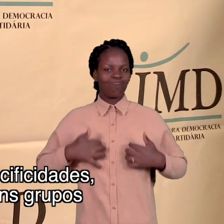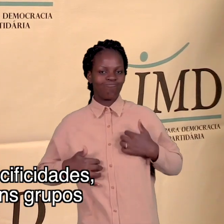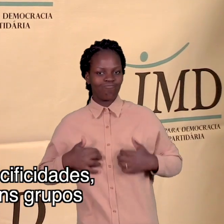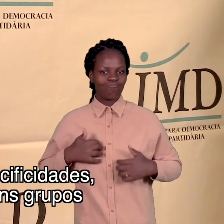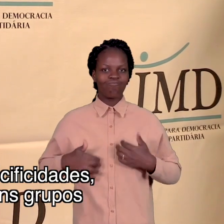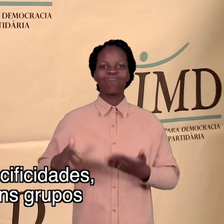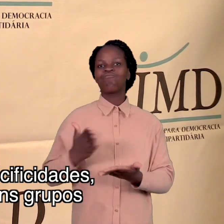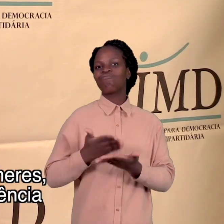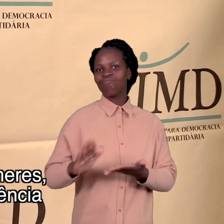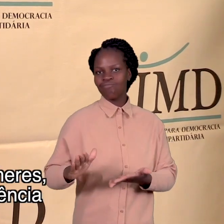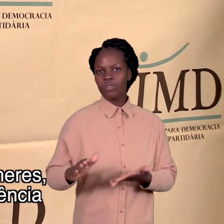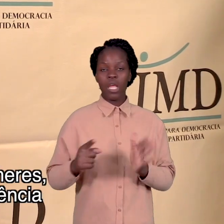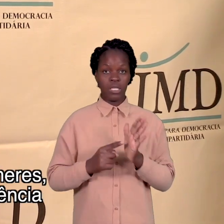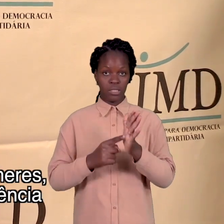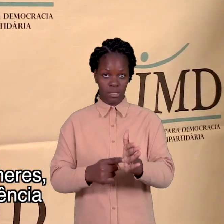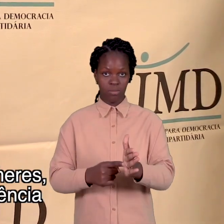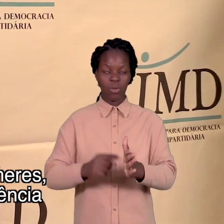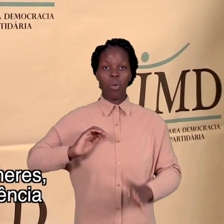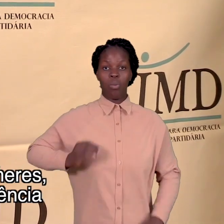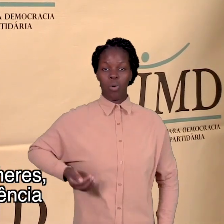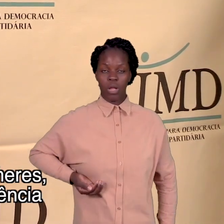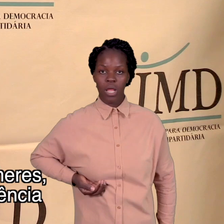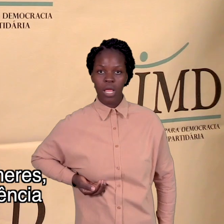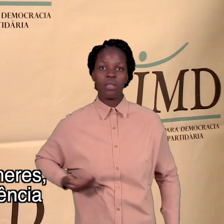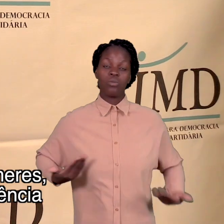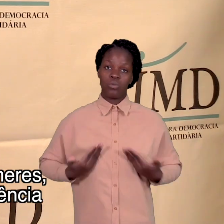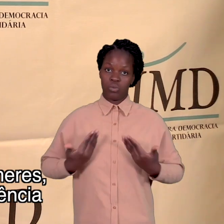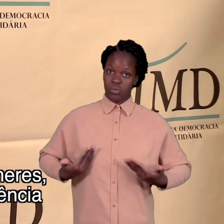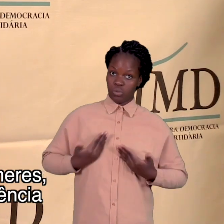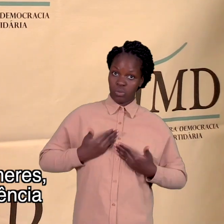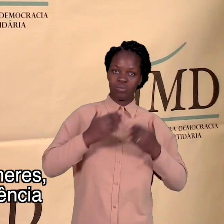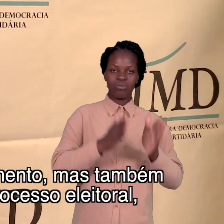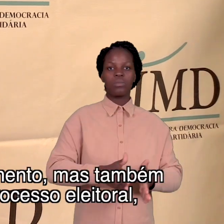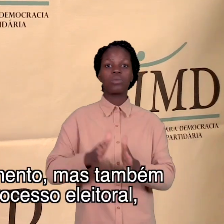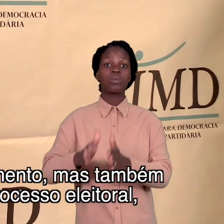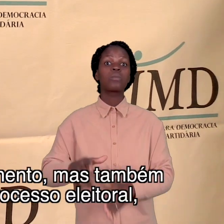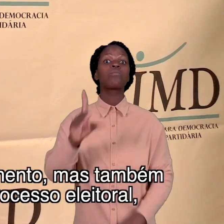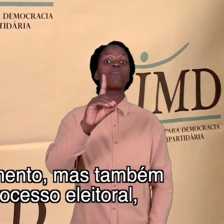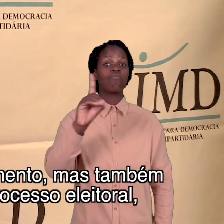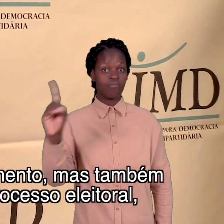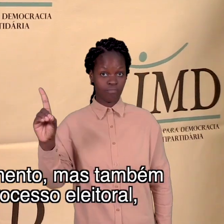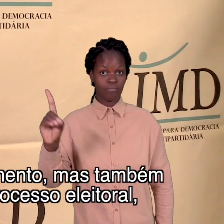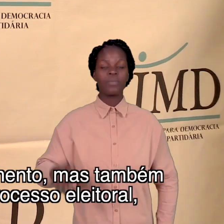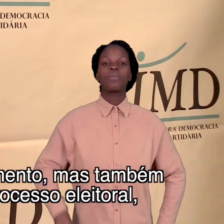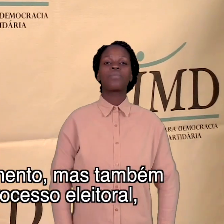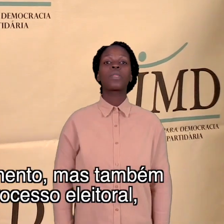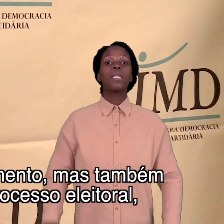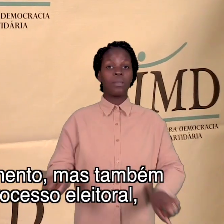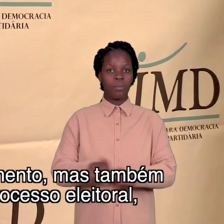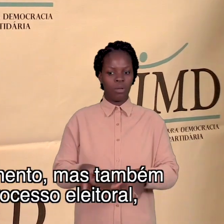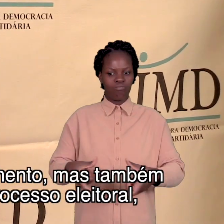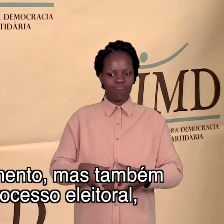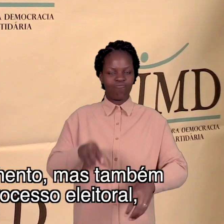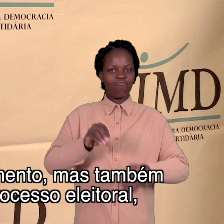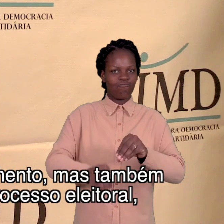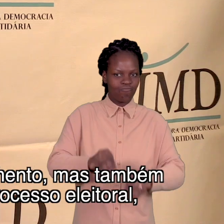de alguns grupos, nomeadamente, no caso, mulheres, jovens e pessoas com deficiência. E é por isso que não só no quadro de recenseamento,